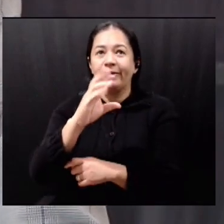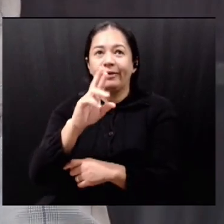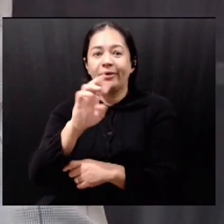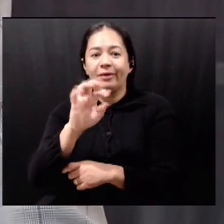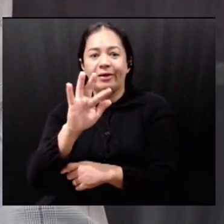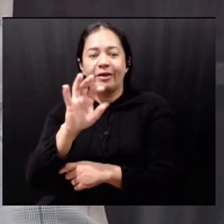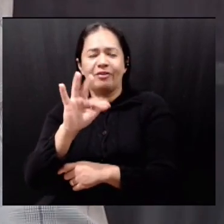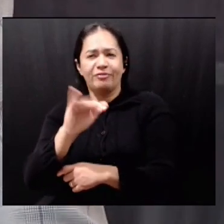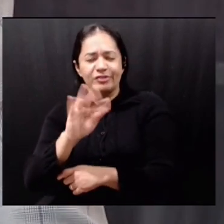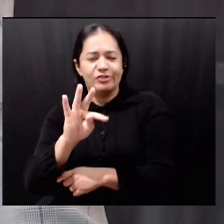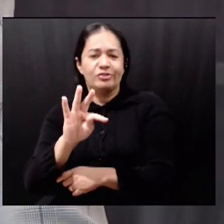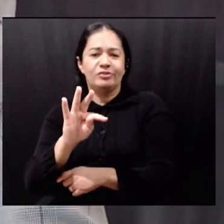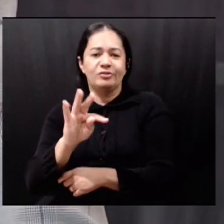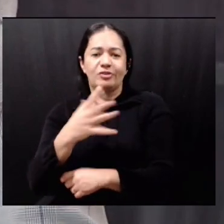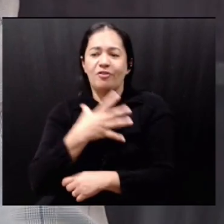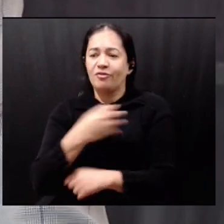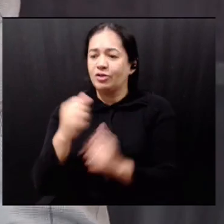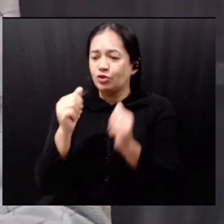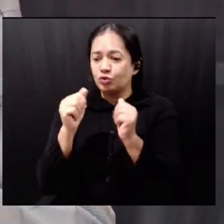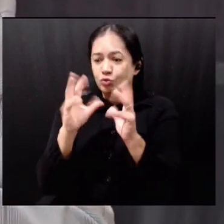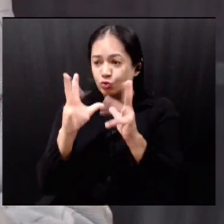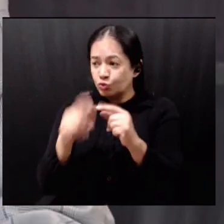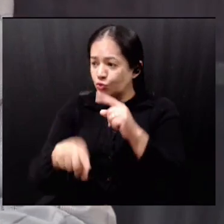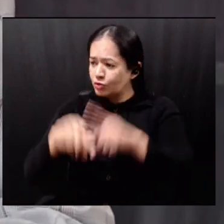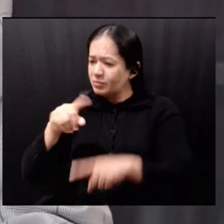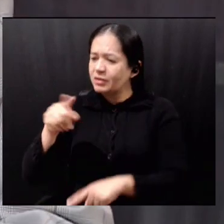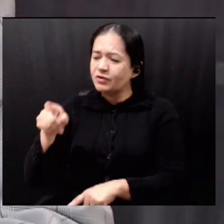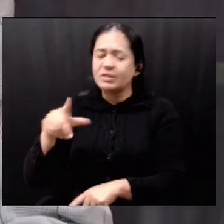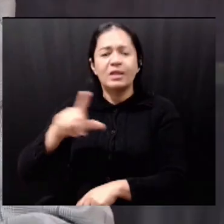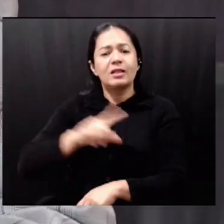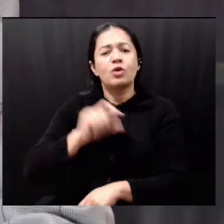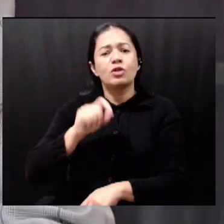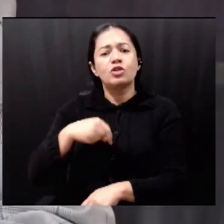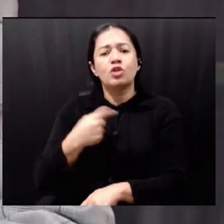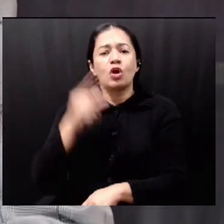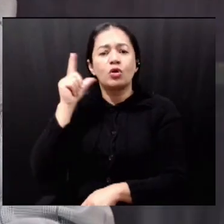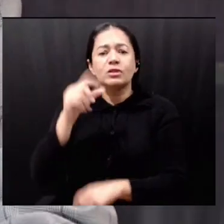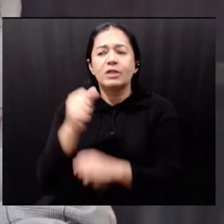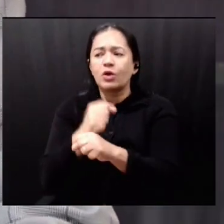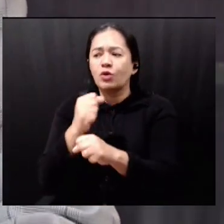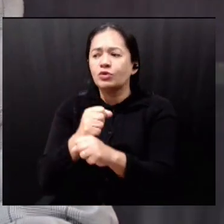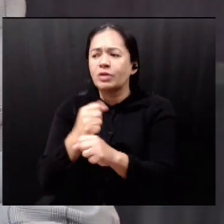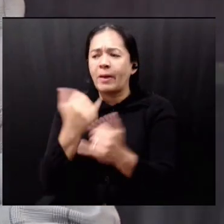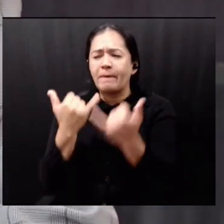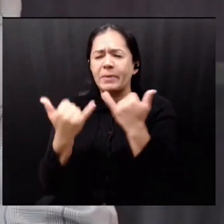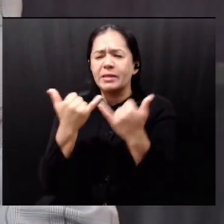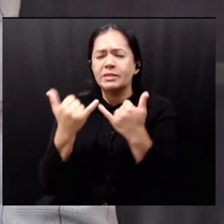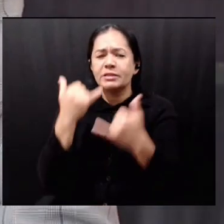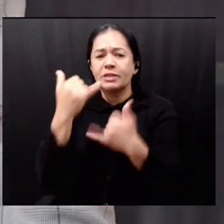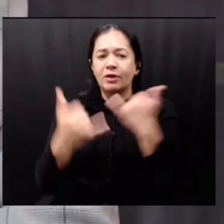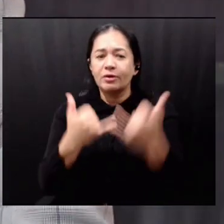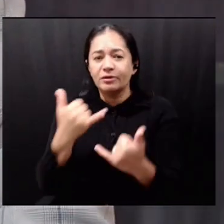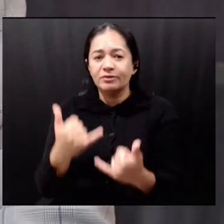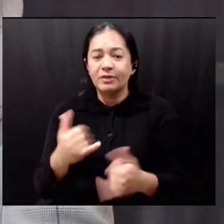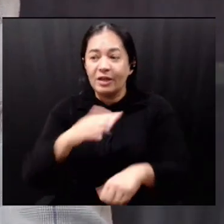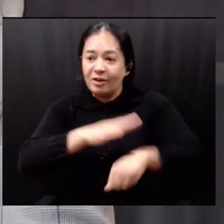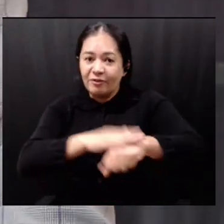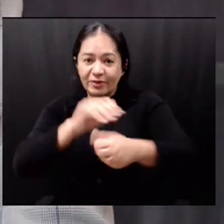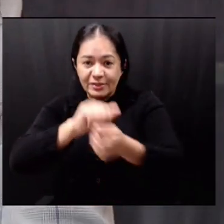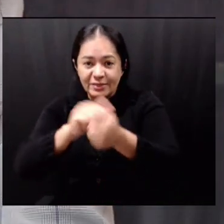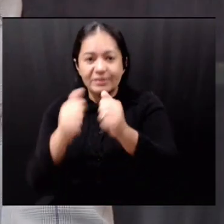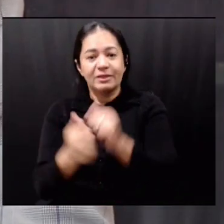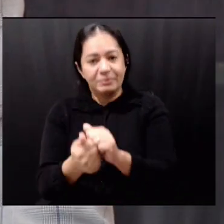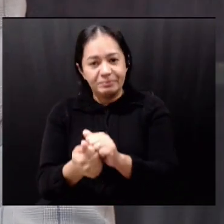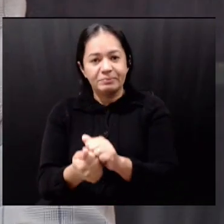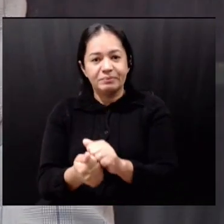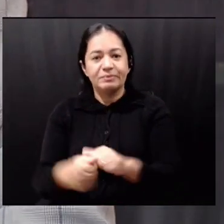com todos os materiais aqui que você tem no seu quarto, o que a gente consegue construir parecido ali do jogo Minecraft? Então, fazer essa adaptação, né? também pro mundo